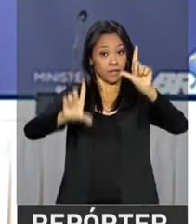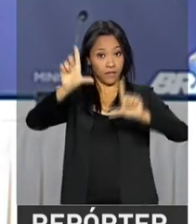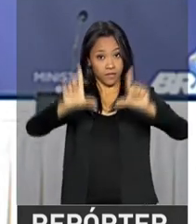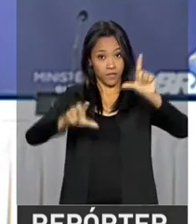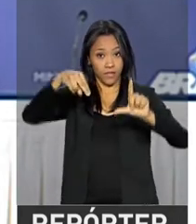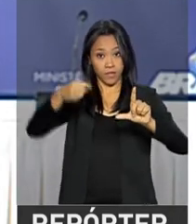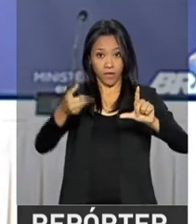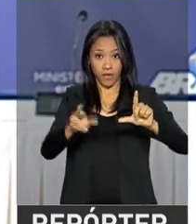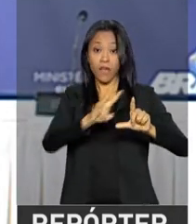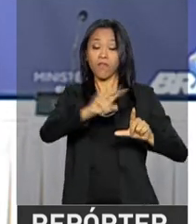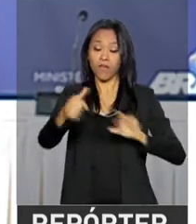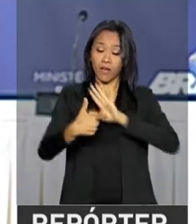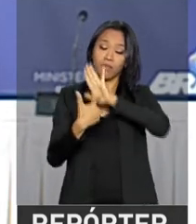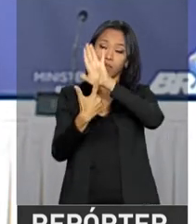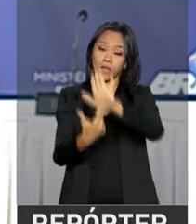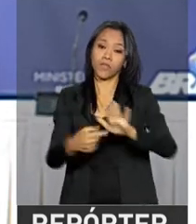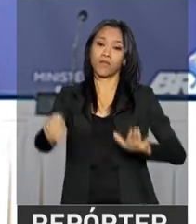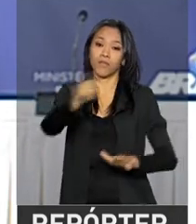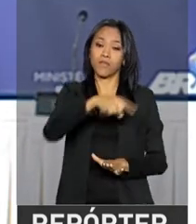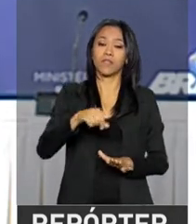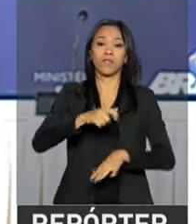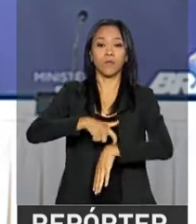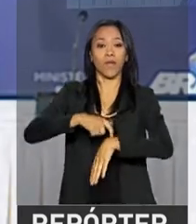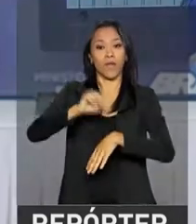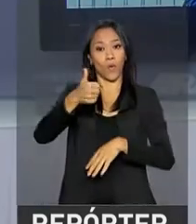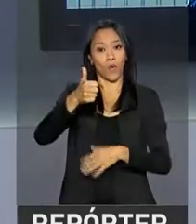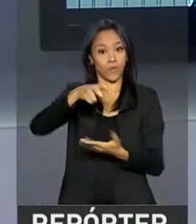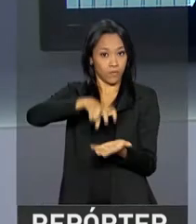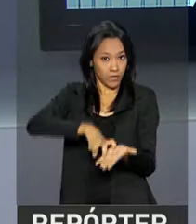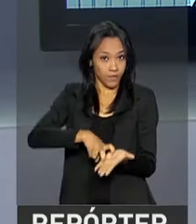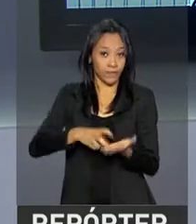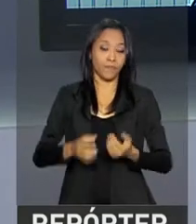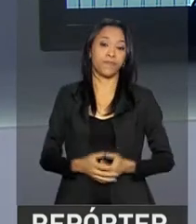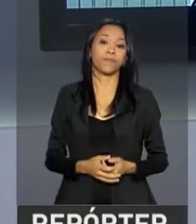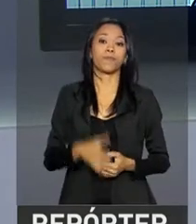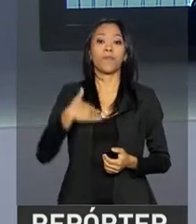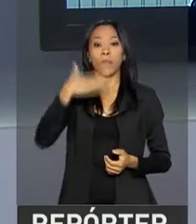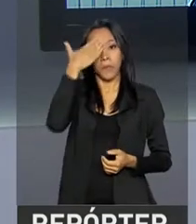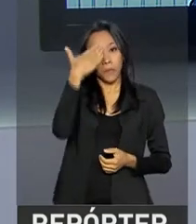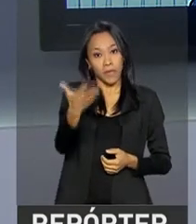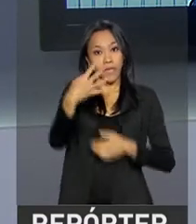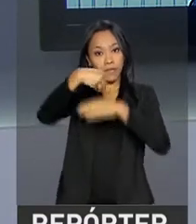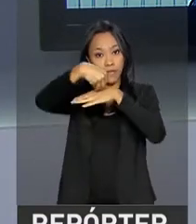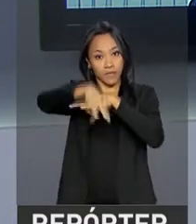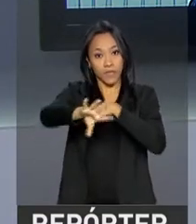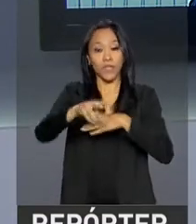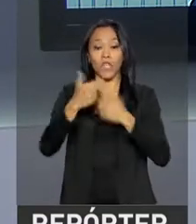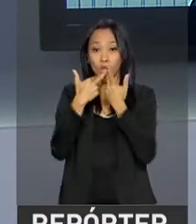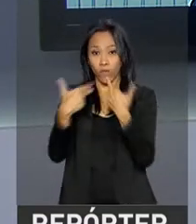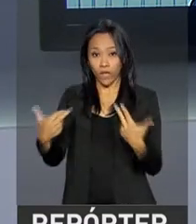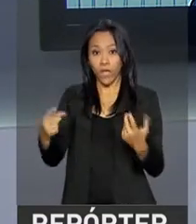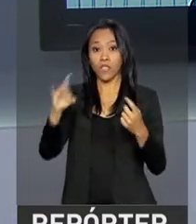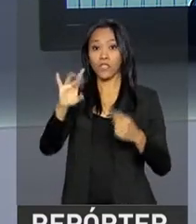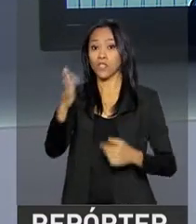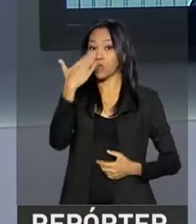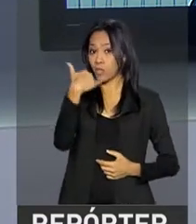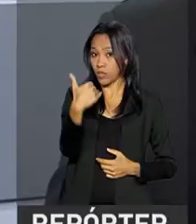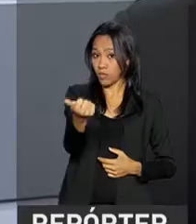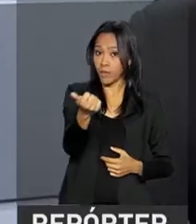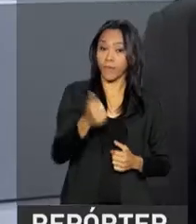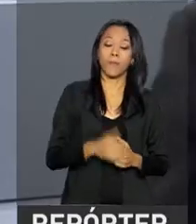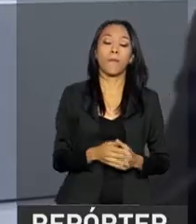coletiva logo mais às 11 da manhã já é com você não é obrigado pela info não há qualquer novidade é só chamar obrigado